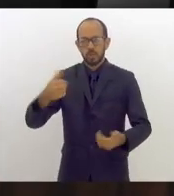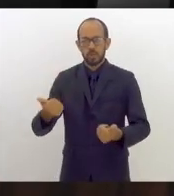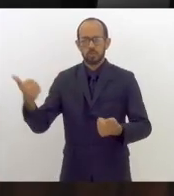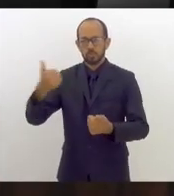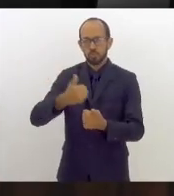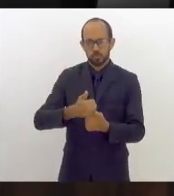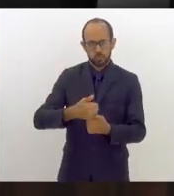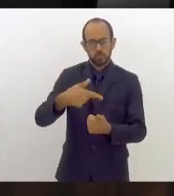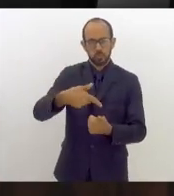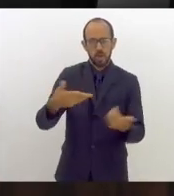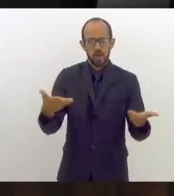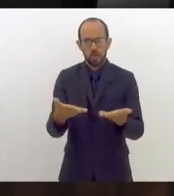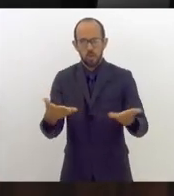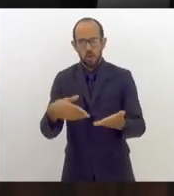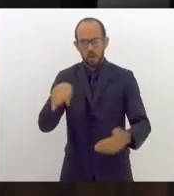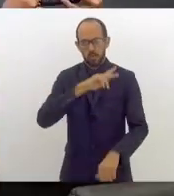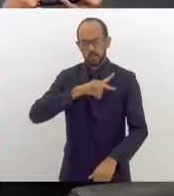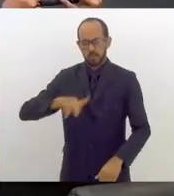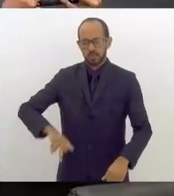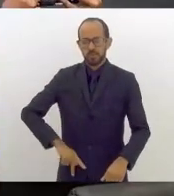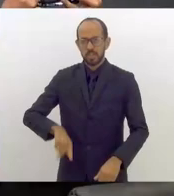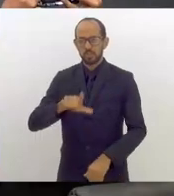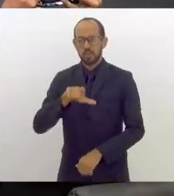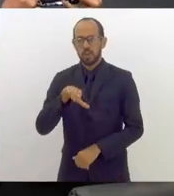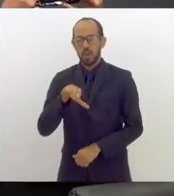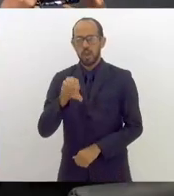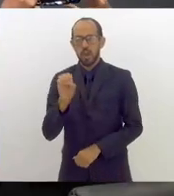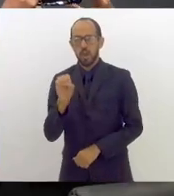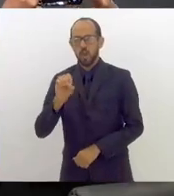deputado proponente deputado Léo Vieira